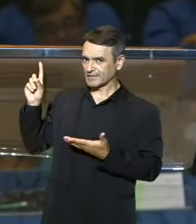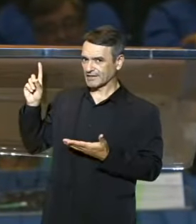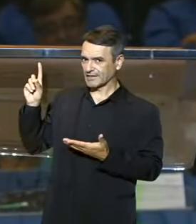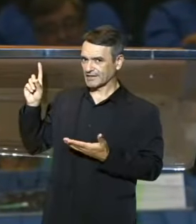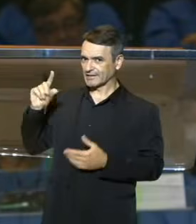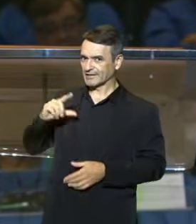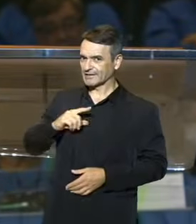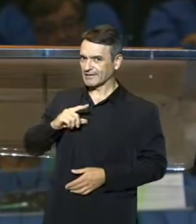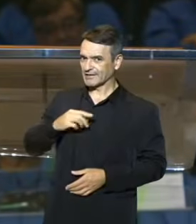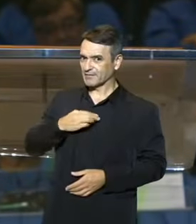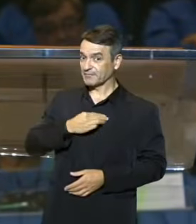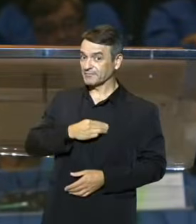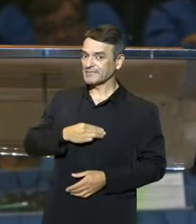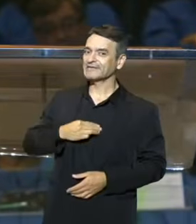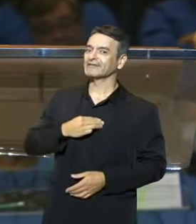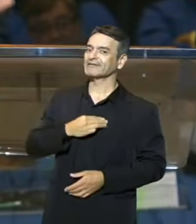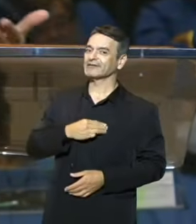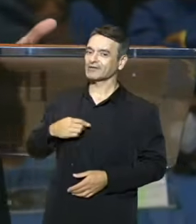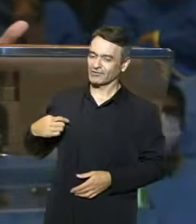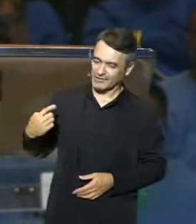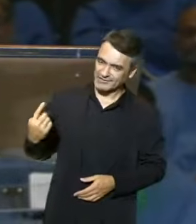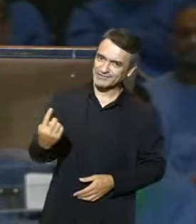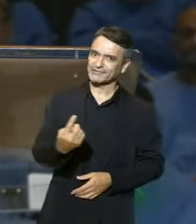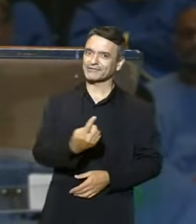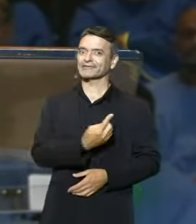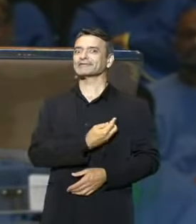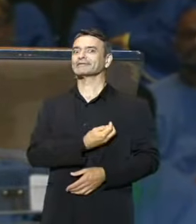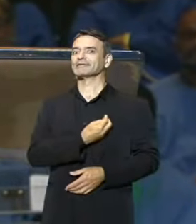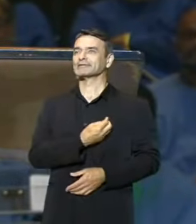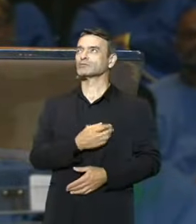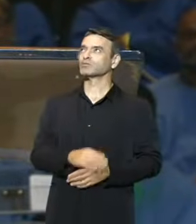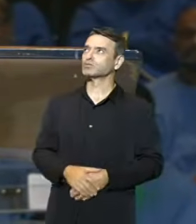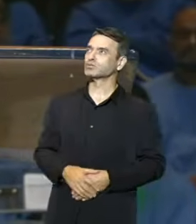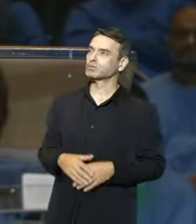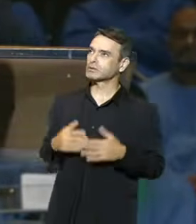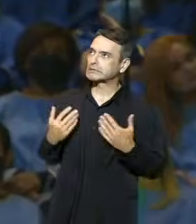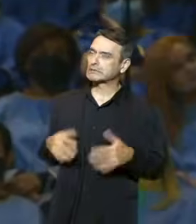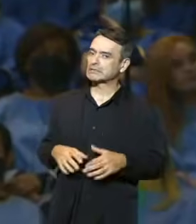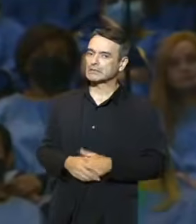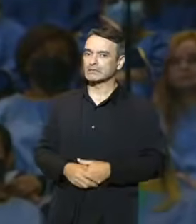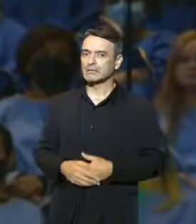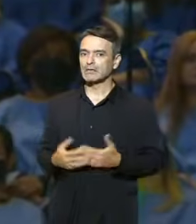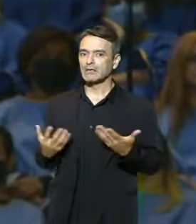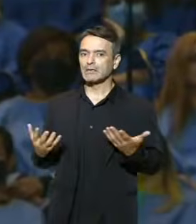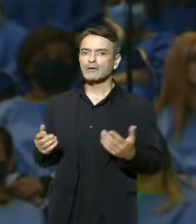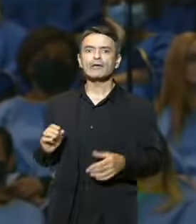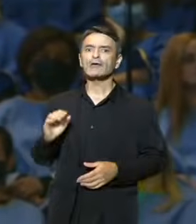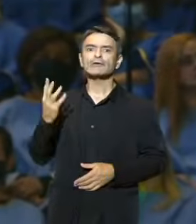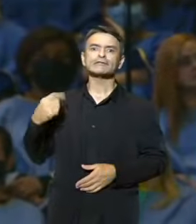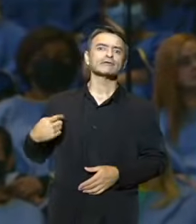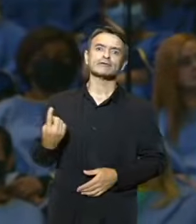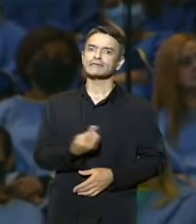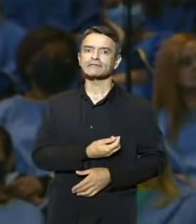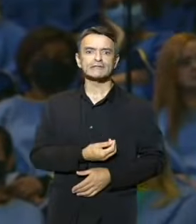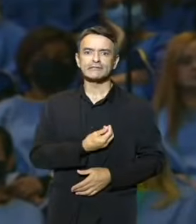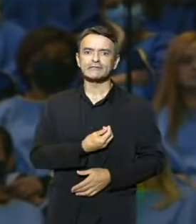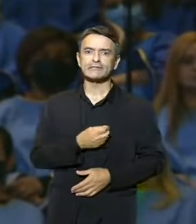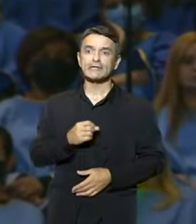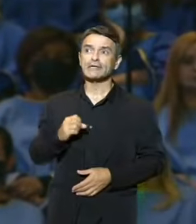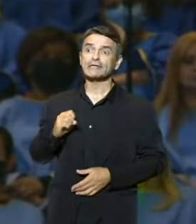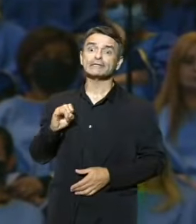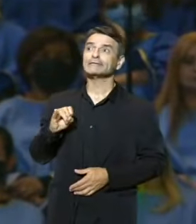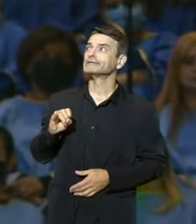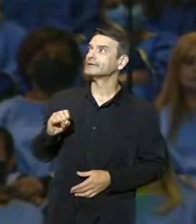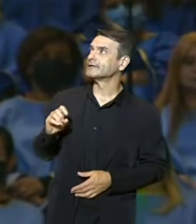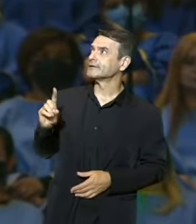Graças a Deus por isso. Porque quem seríamos nós? O que seria de nós se